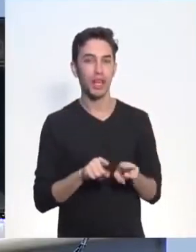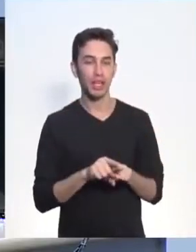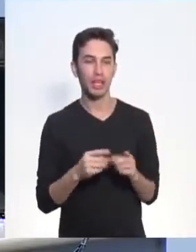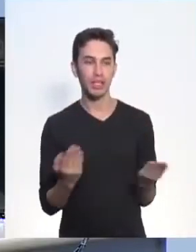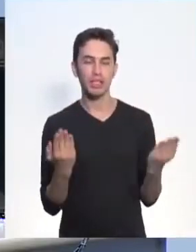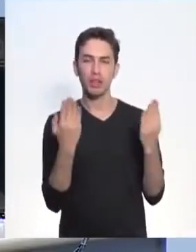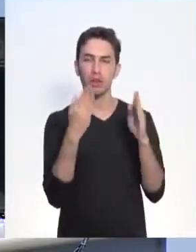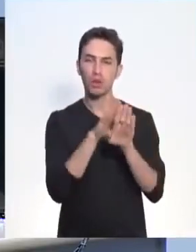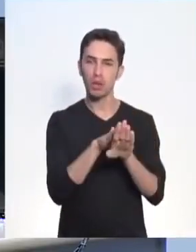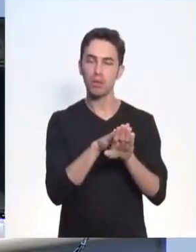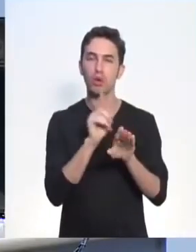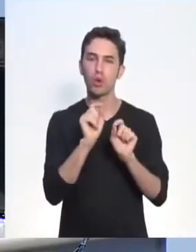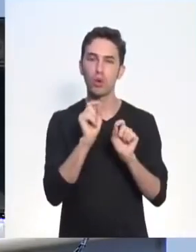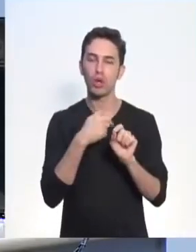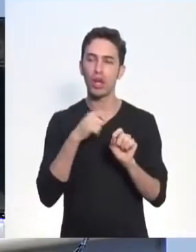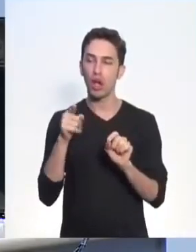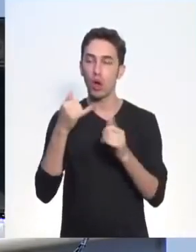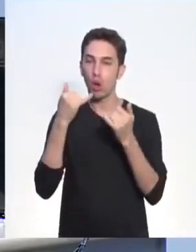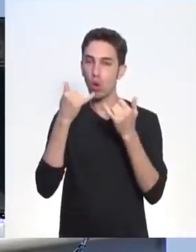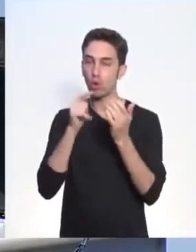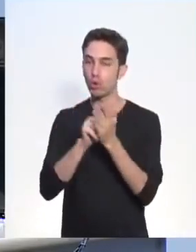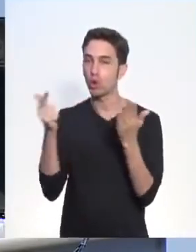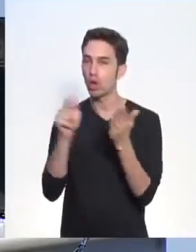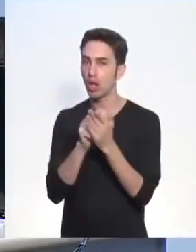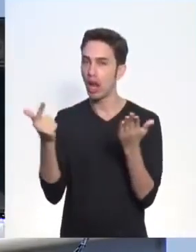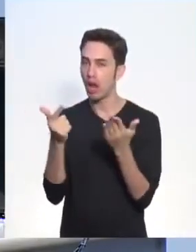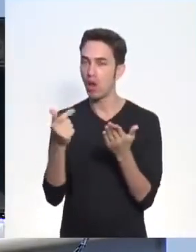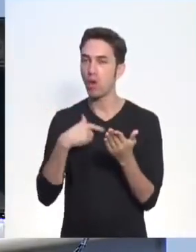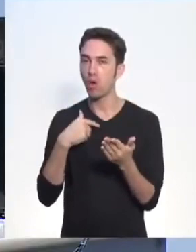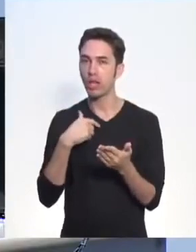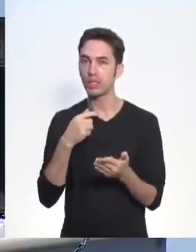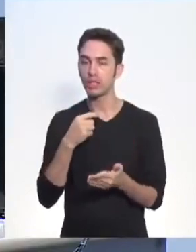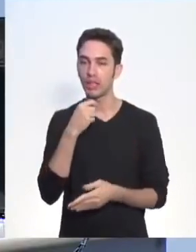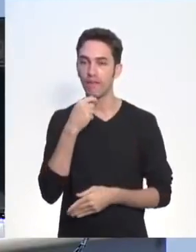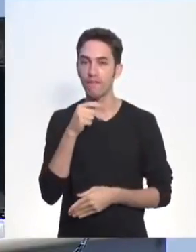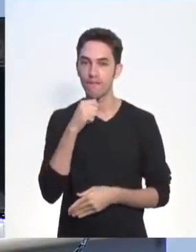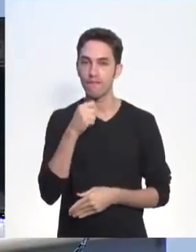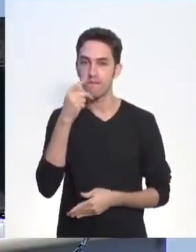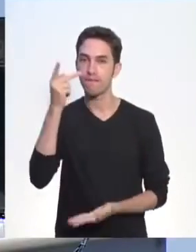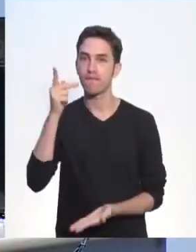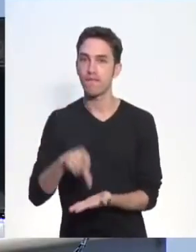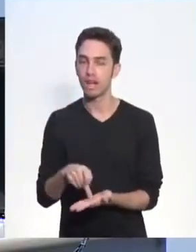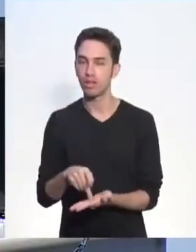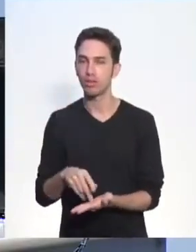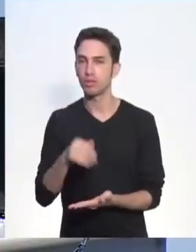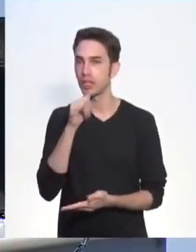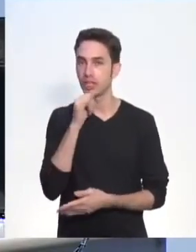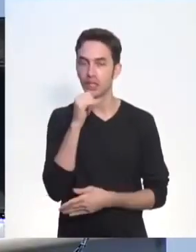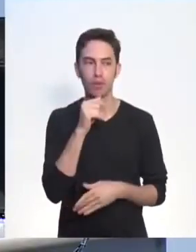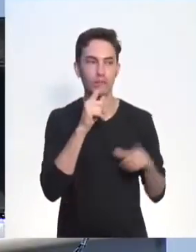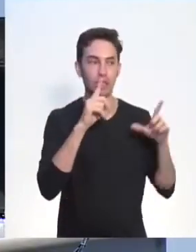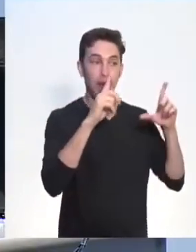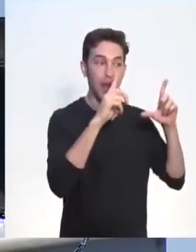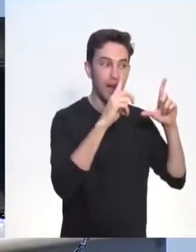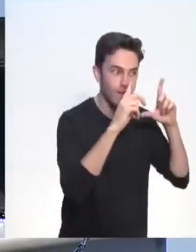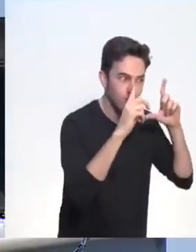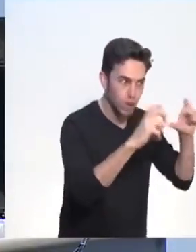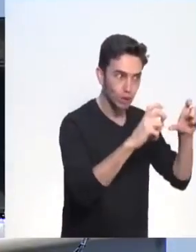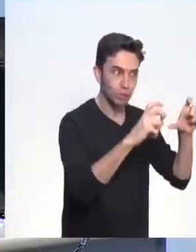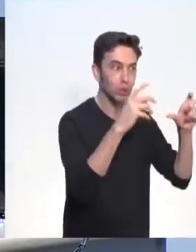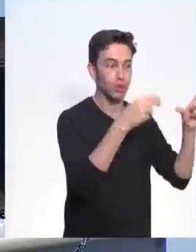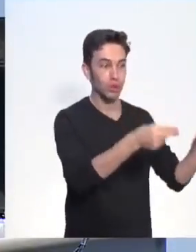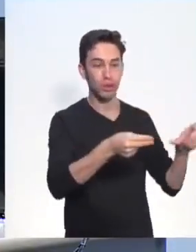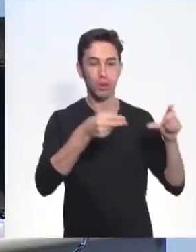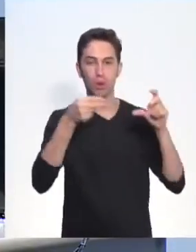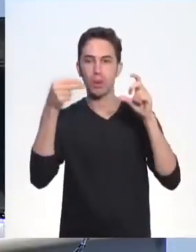fotojornalismo. O que a gente queria falar era exatamente o quê? Que no fotojornalismo você não pode fazer alteração na foto. É o registro sob